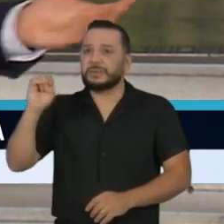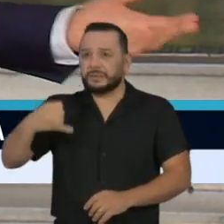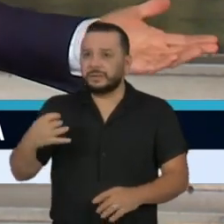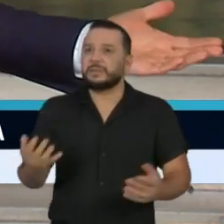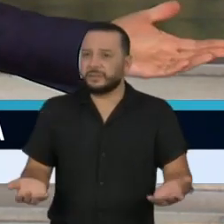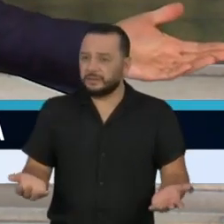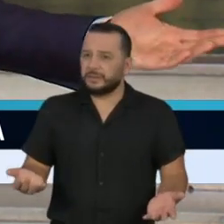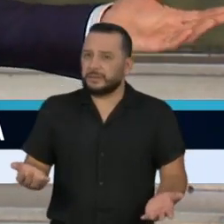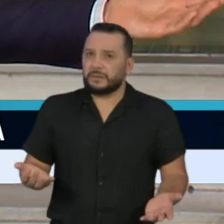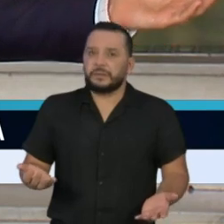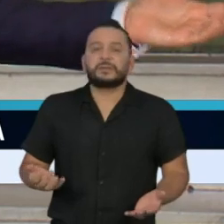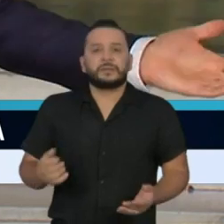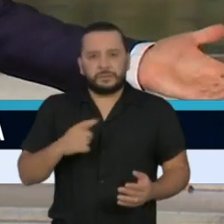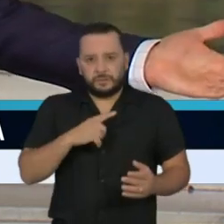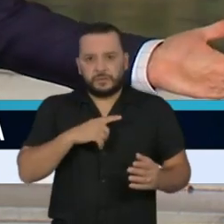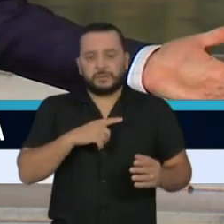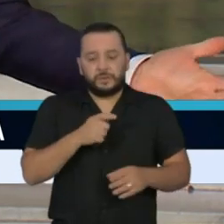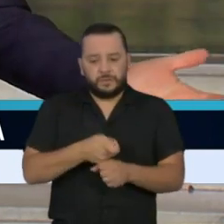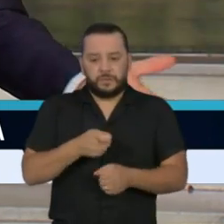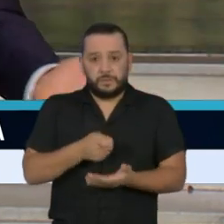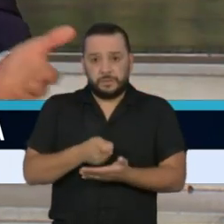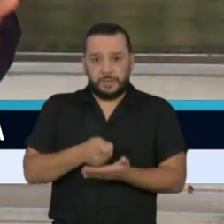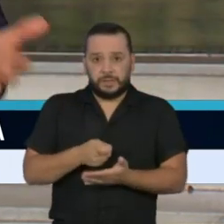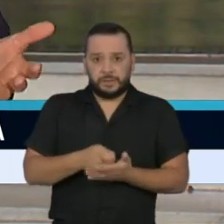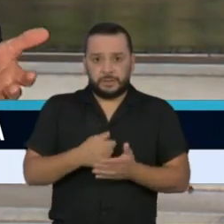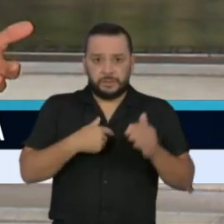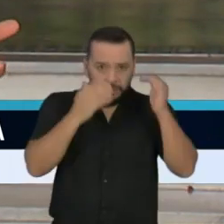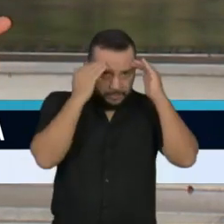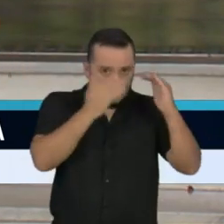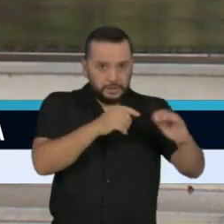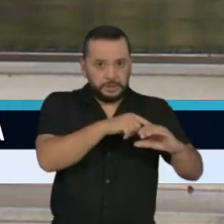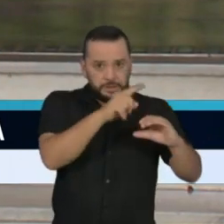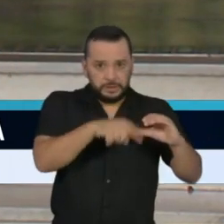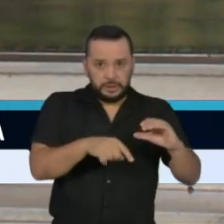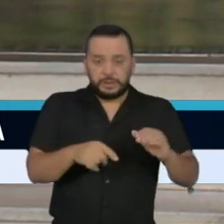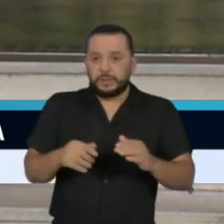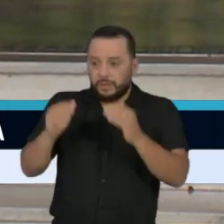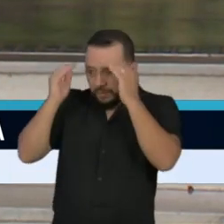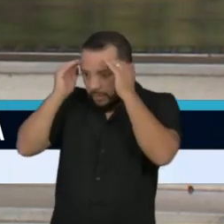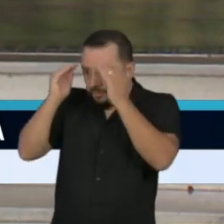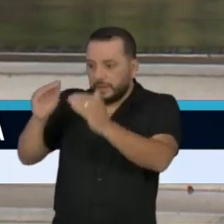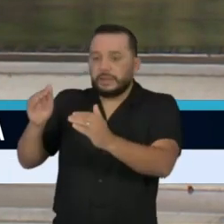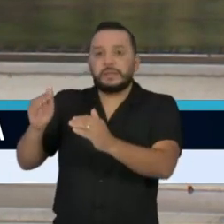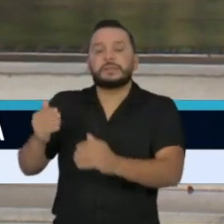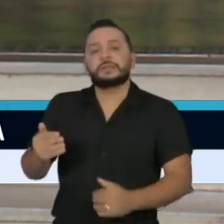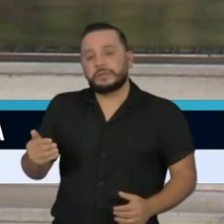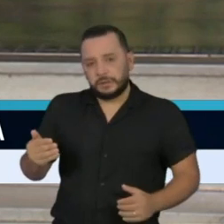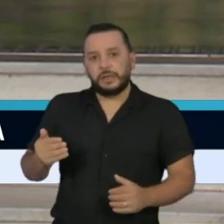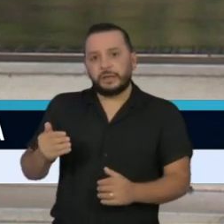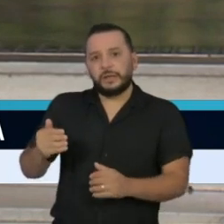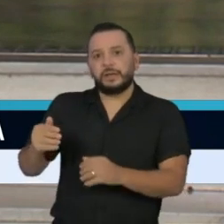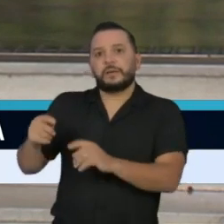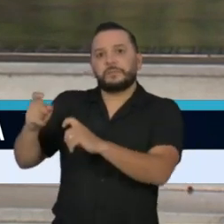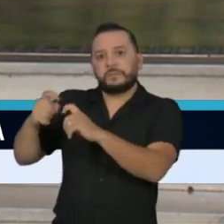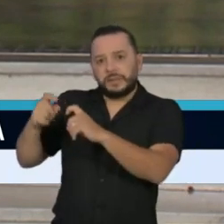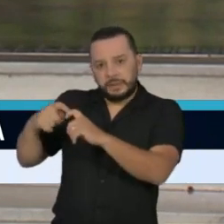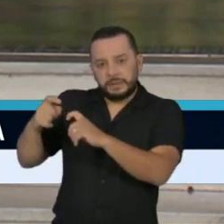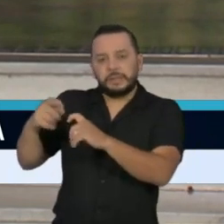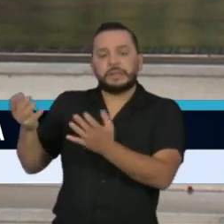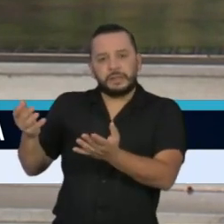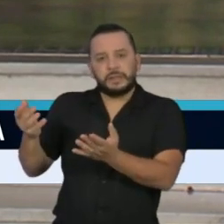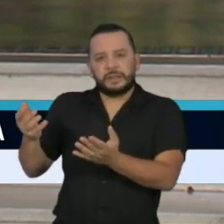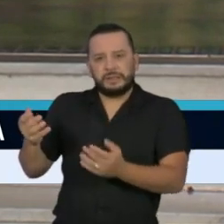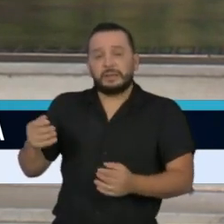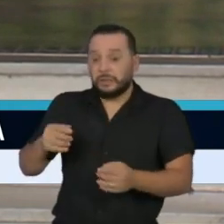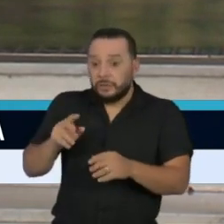público, amparado na ciência, amparado na medicina, é proteger vidas. Nós não temos aqui viés político, ideológico,